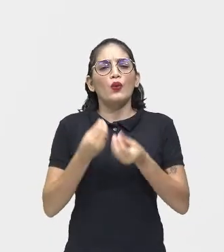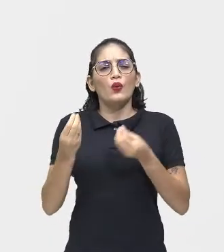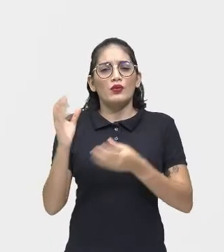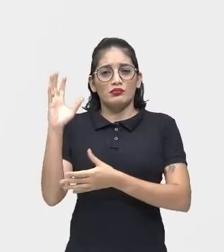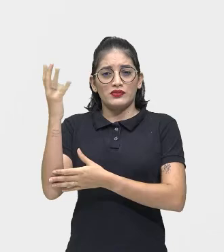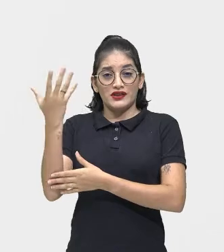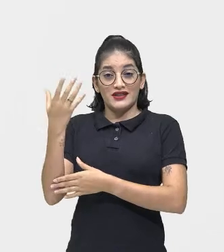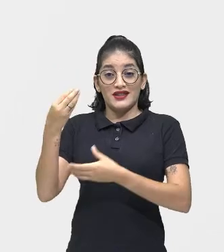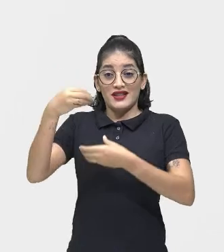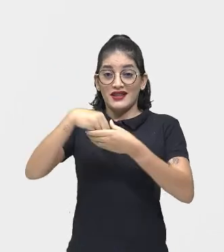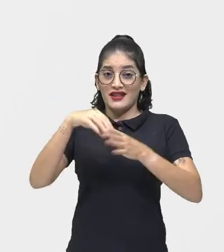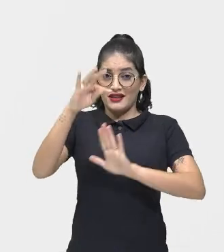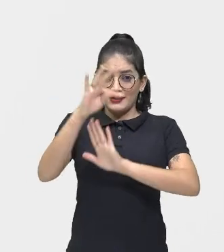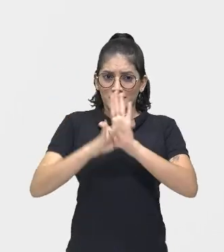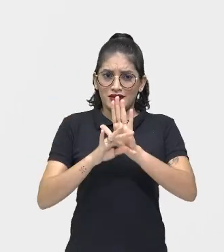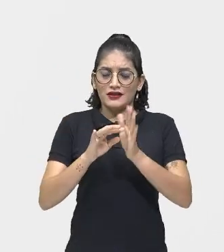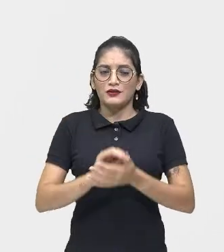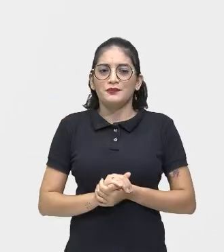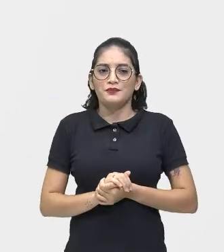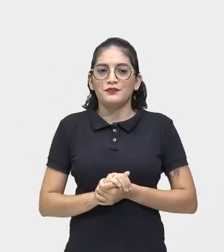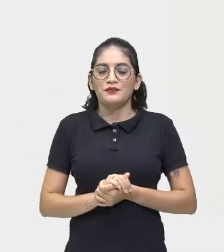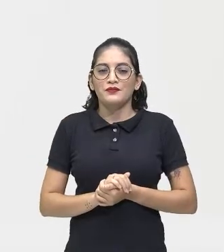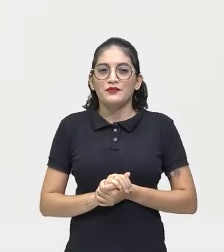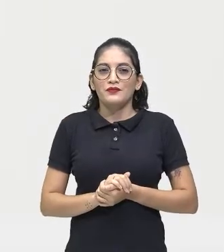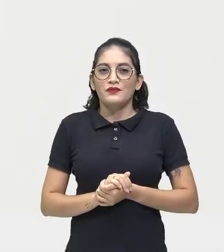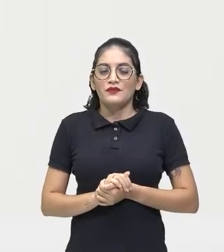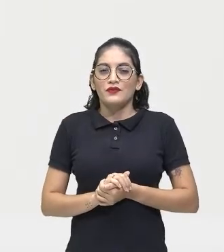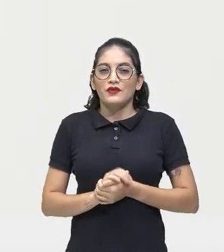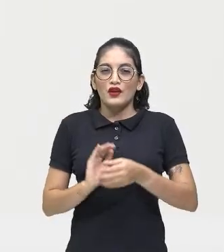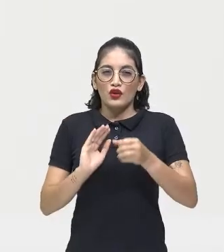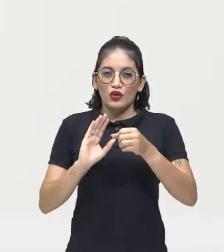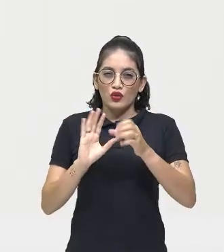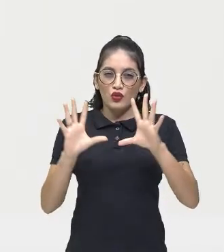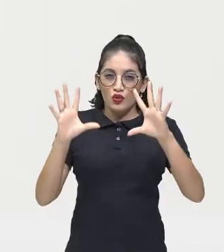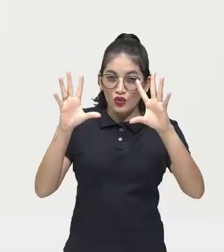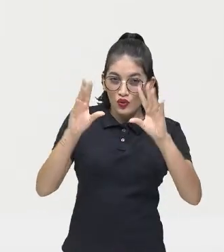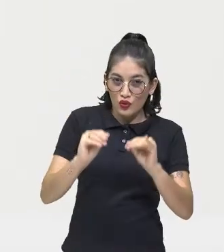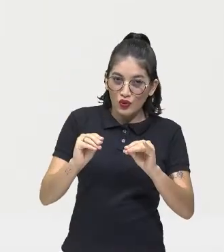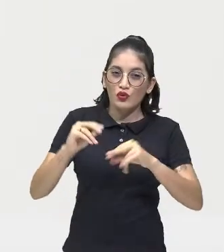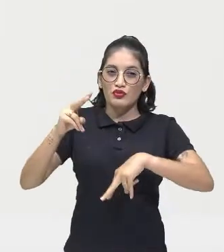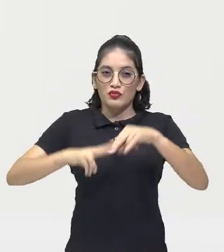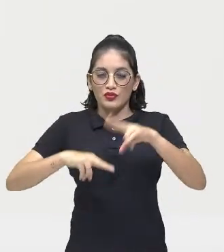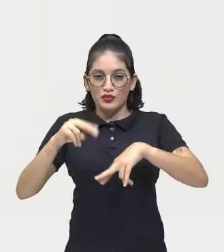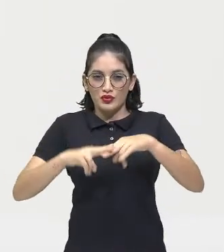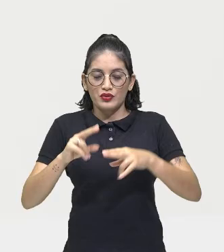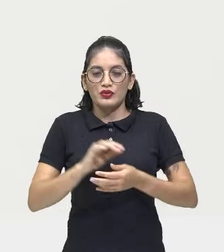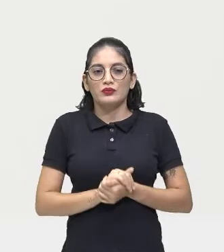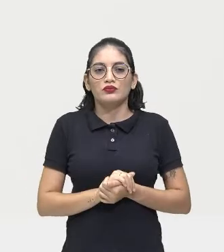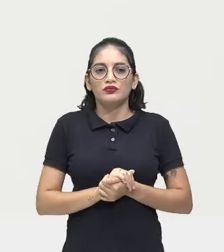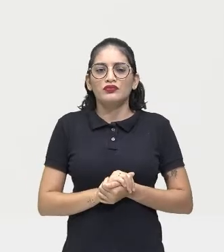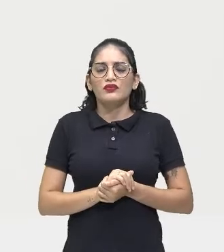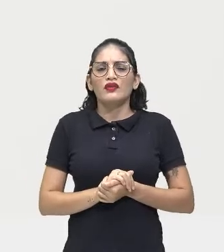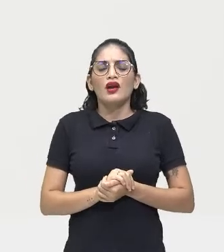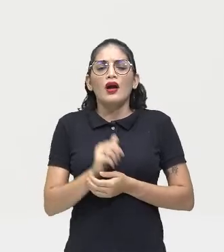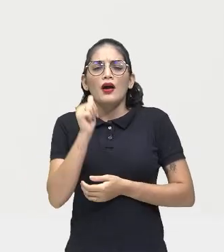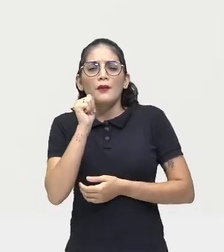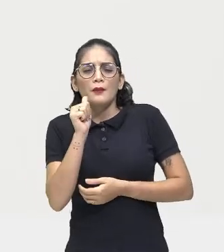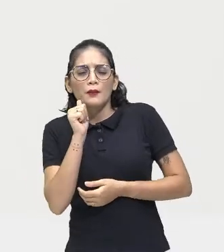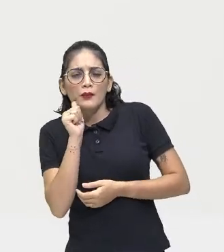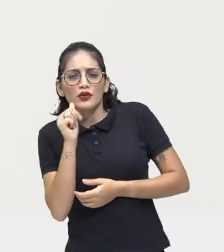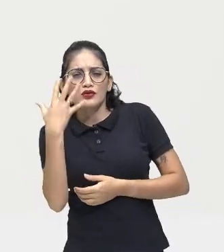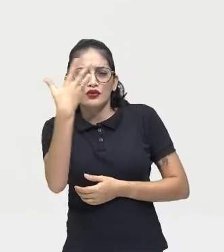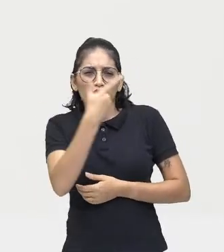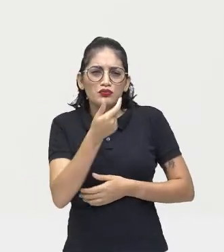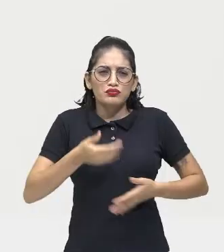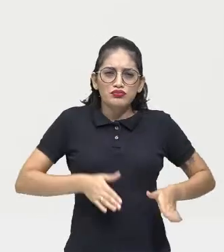nos textos? Noite de São João. Gostam de festa junina? Observem esses versos. Moça bonita de vestido de